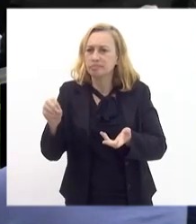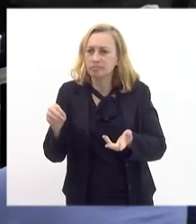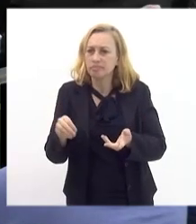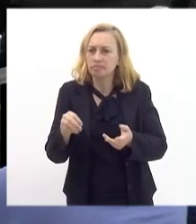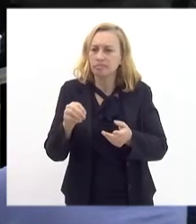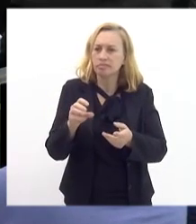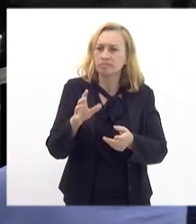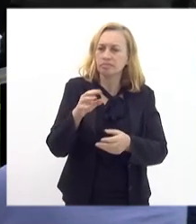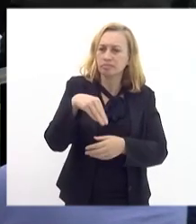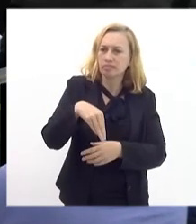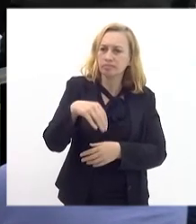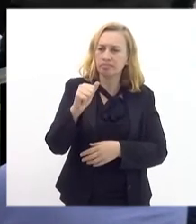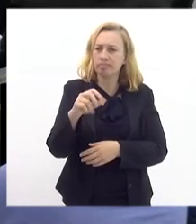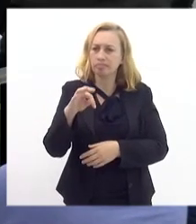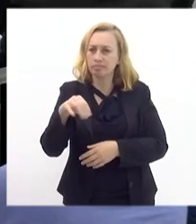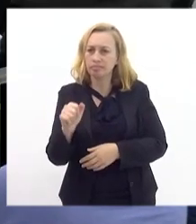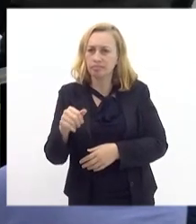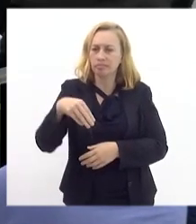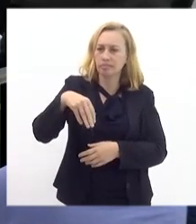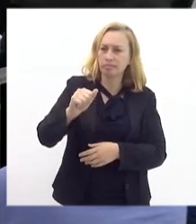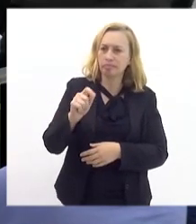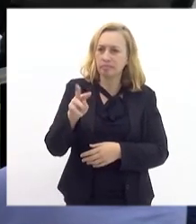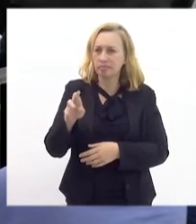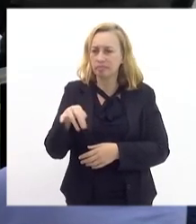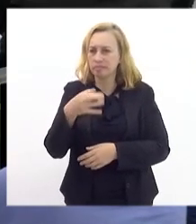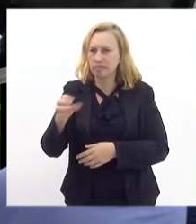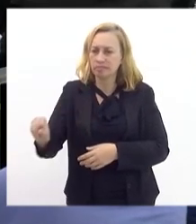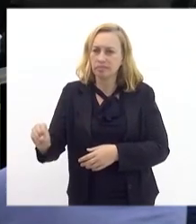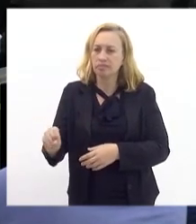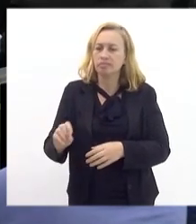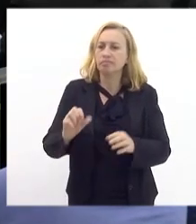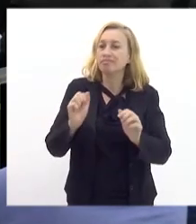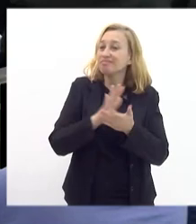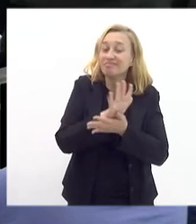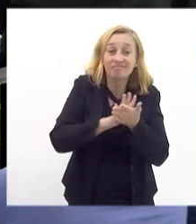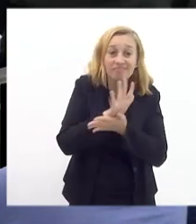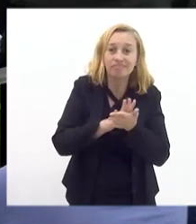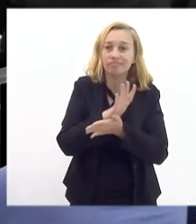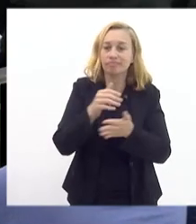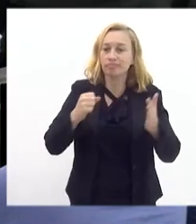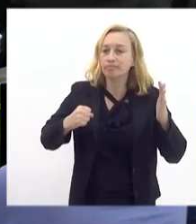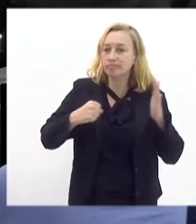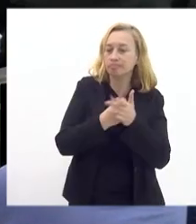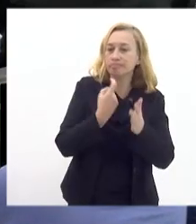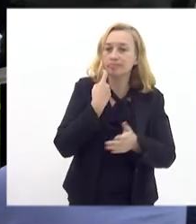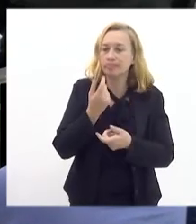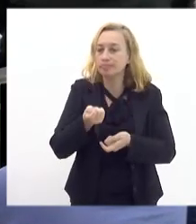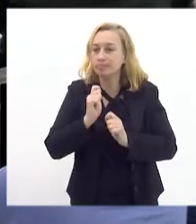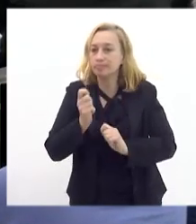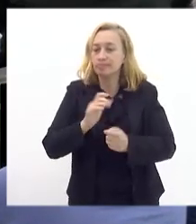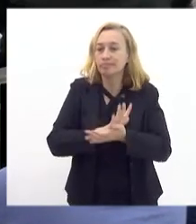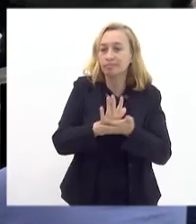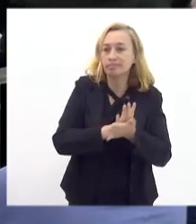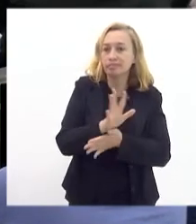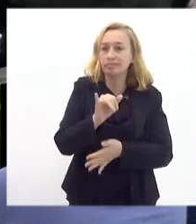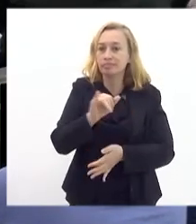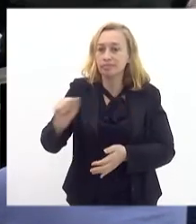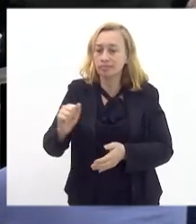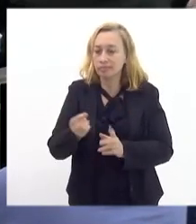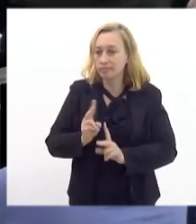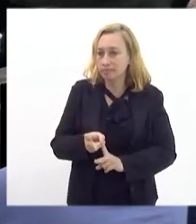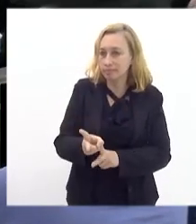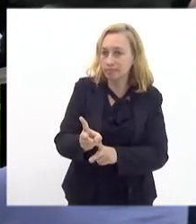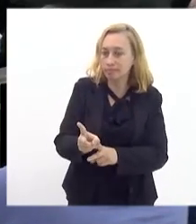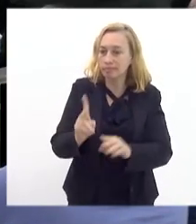Atlântica questão do manguezal nada de impacto para questão da colônia de pesca é simplesmente Néia tá dando prosseguimento